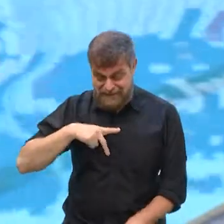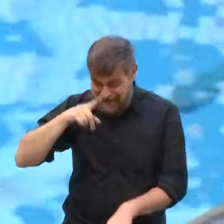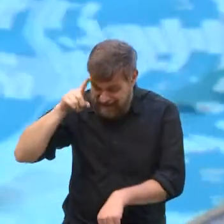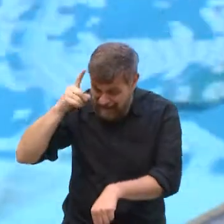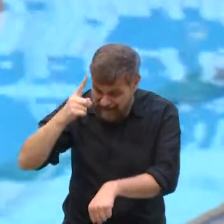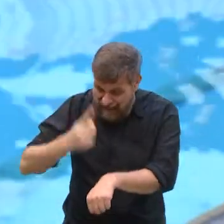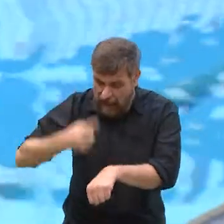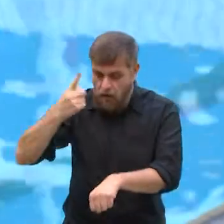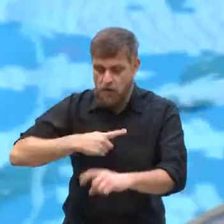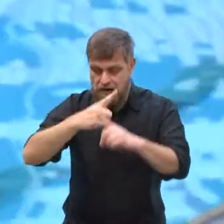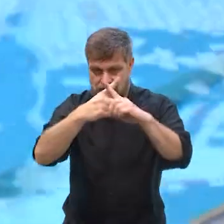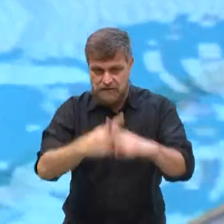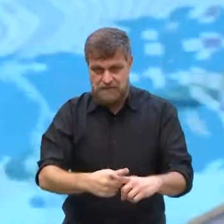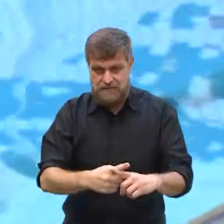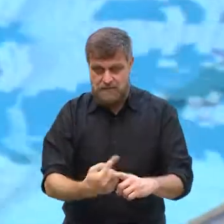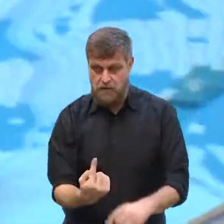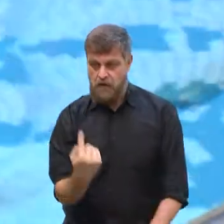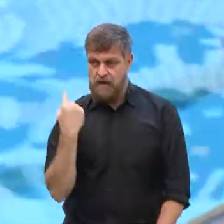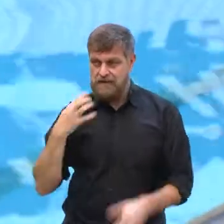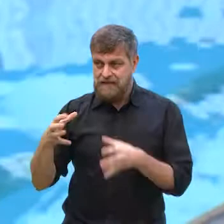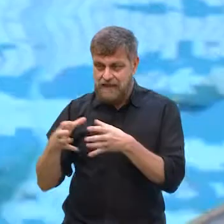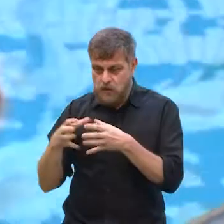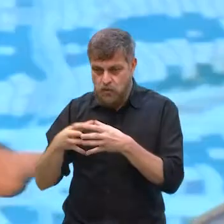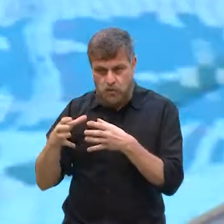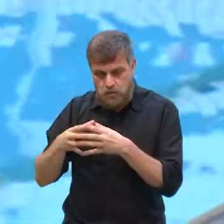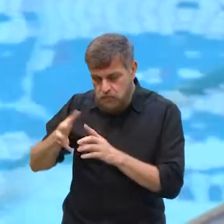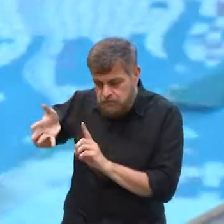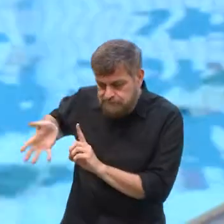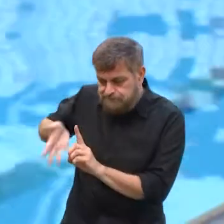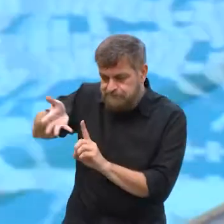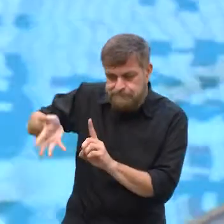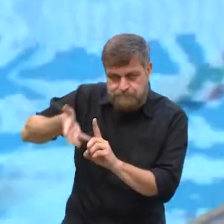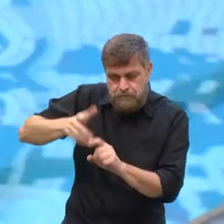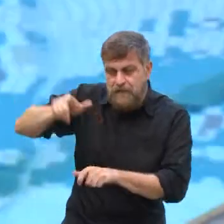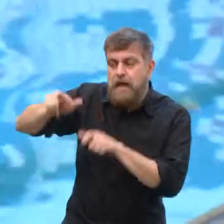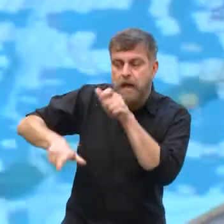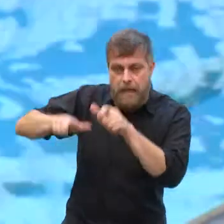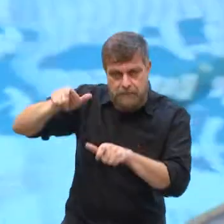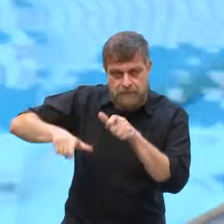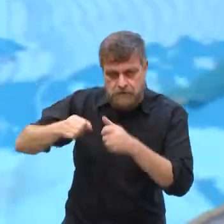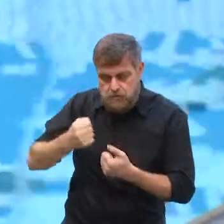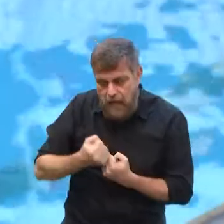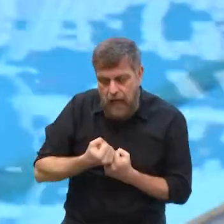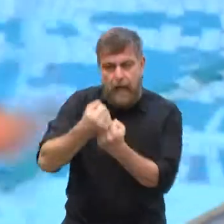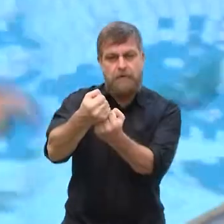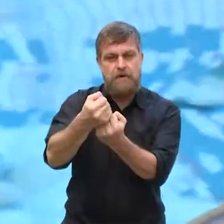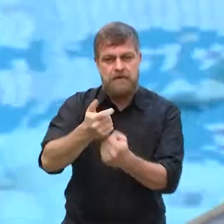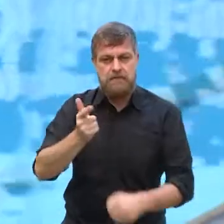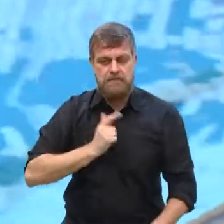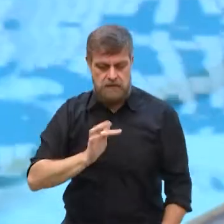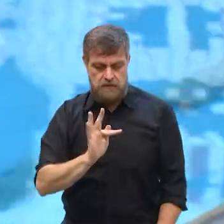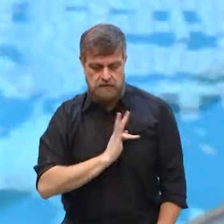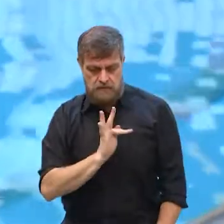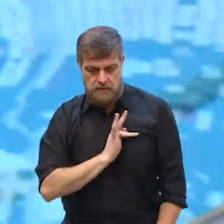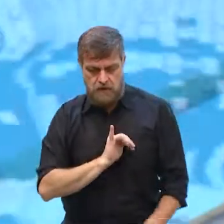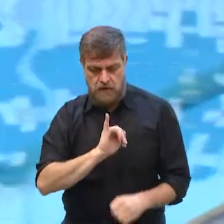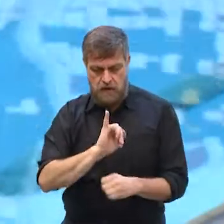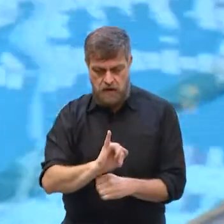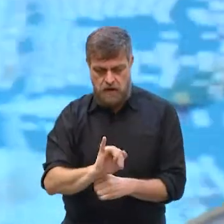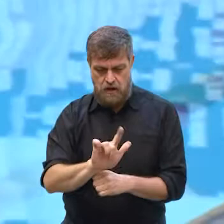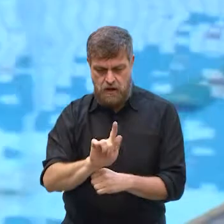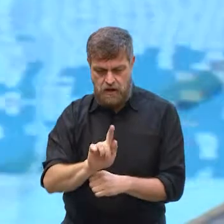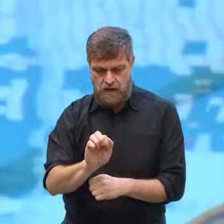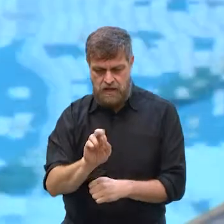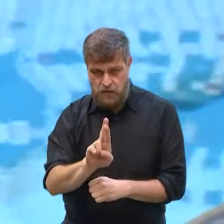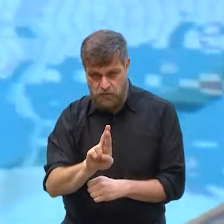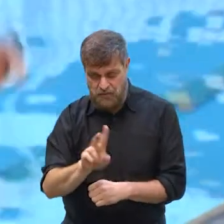momento, naquela grande competição, é um grande desafio que tem grandes pessoas trabalhando comigo. Então eu tenho o treinador, o Igor, que trabalha comigo aqui na